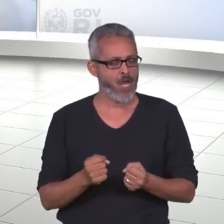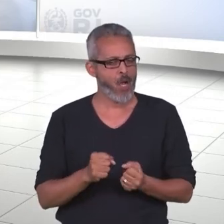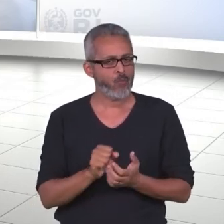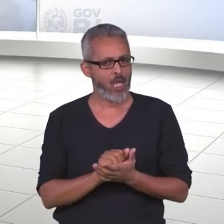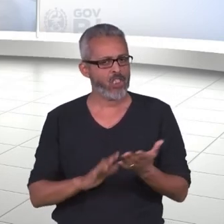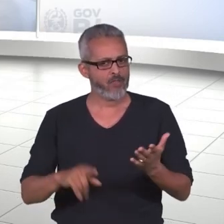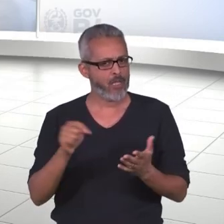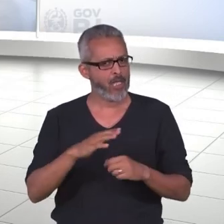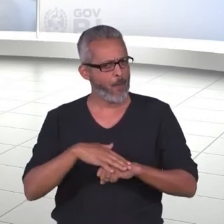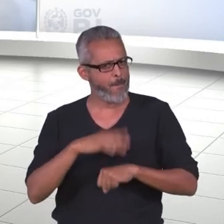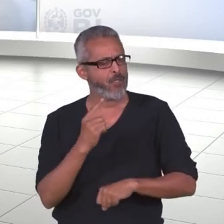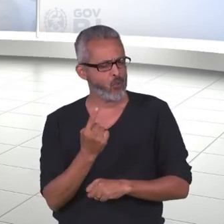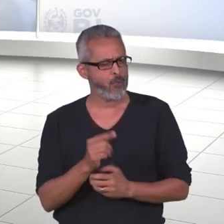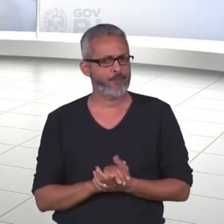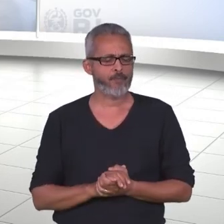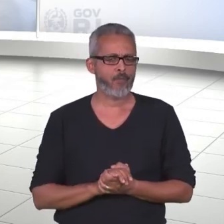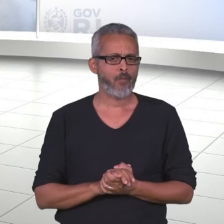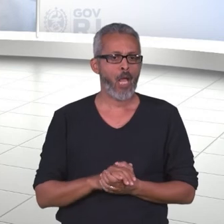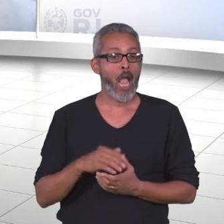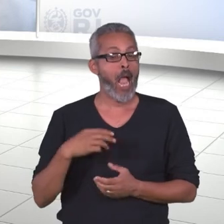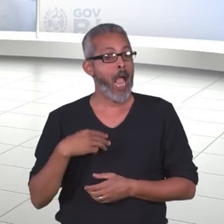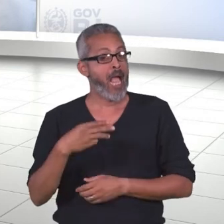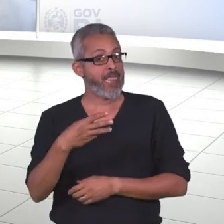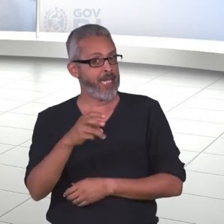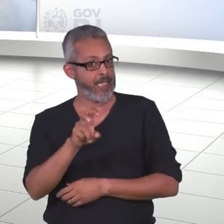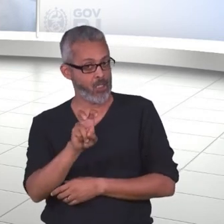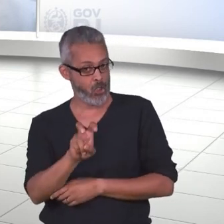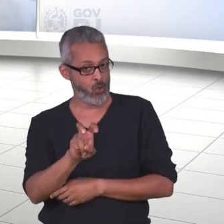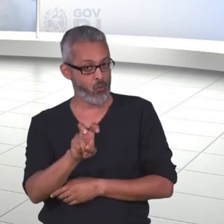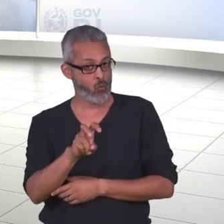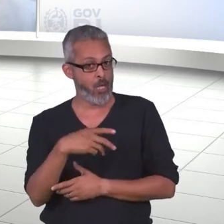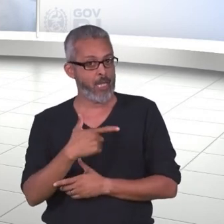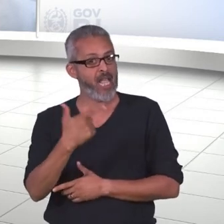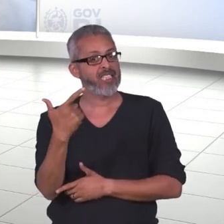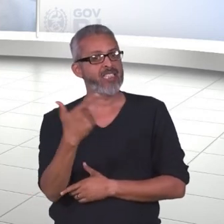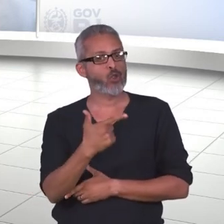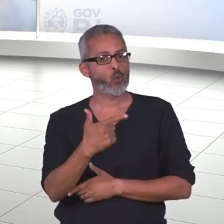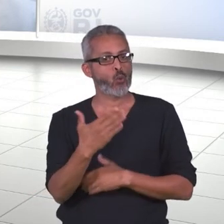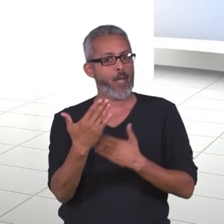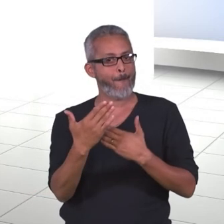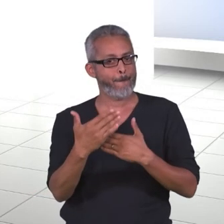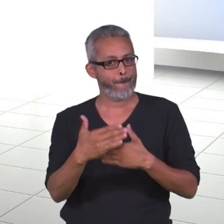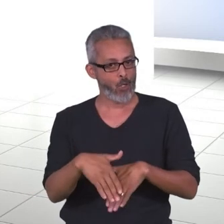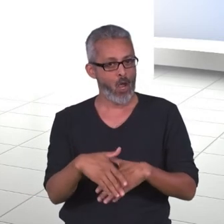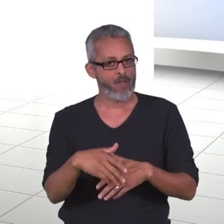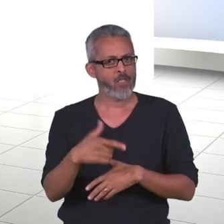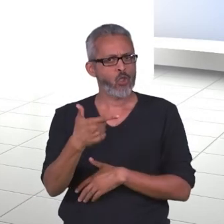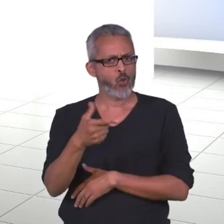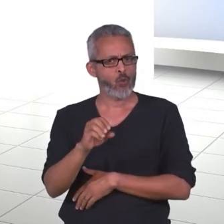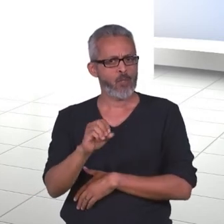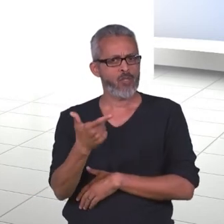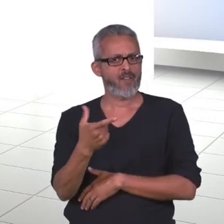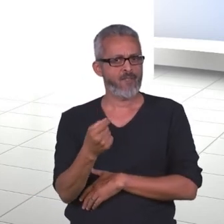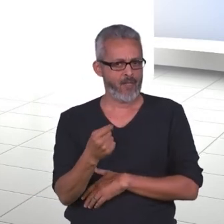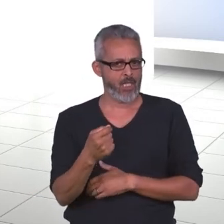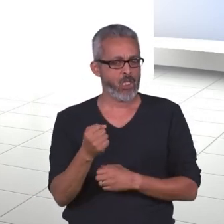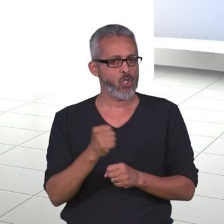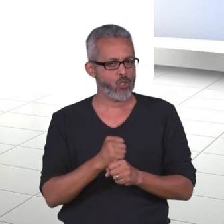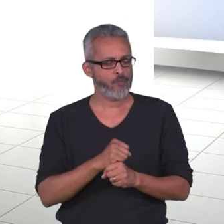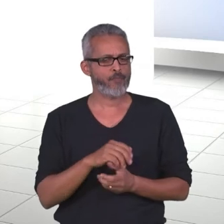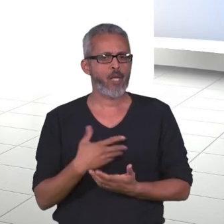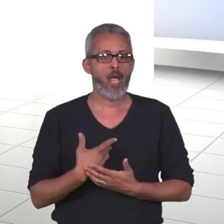Ainda temos tempo. Vamos a mais uma questão? A questão 35 da segunda aplicação do Enem